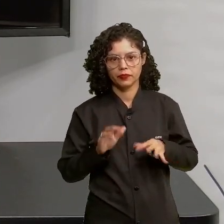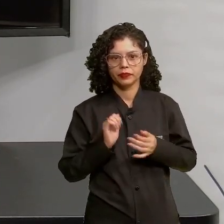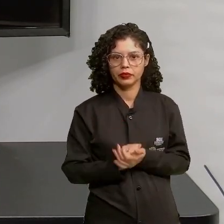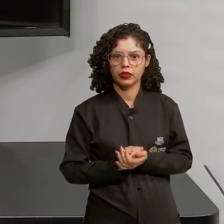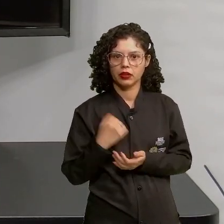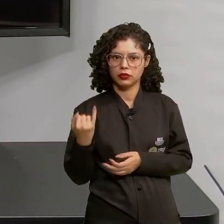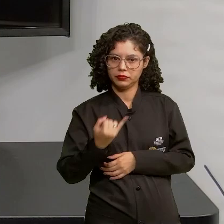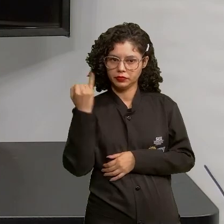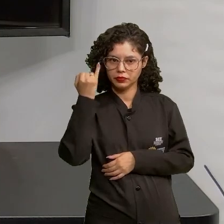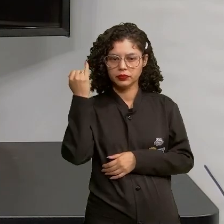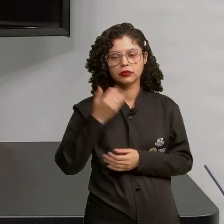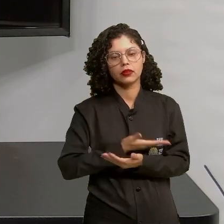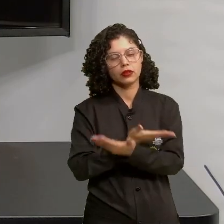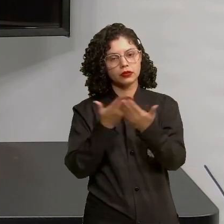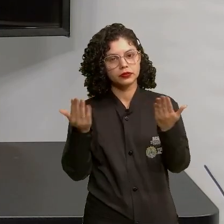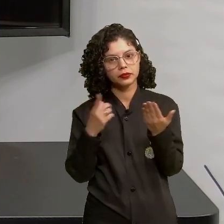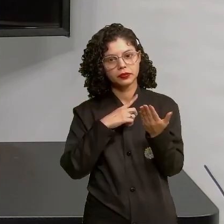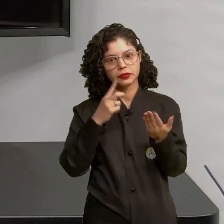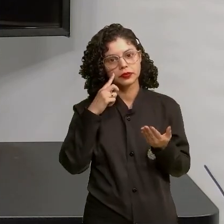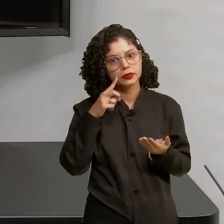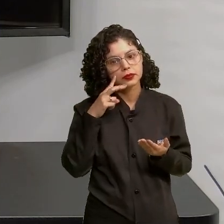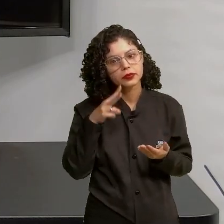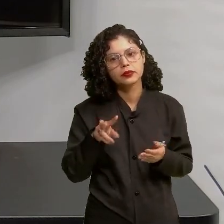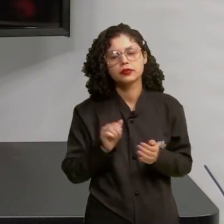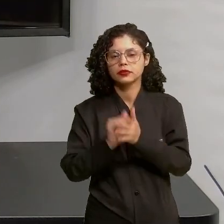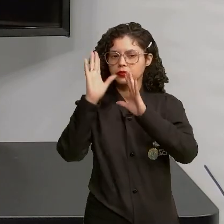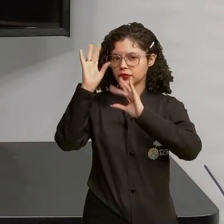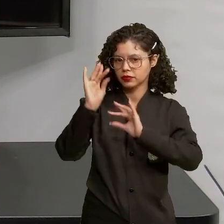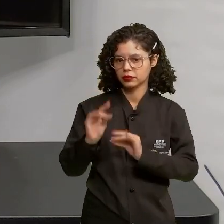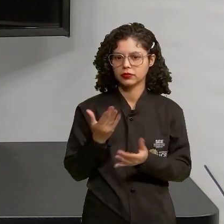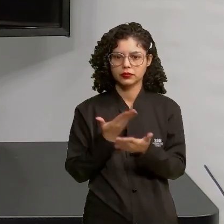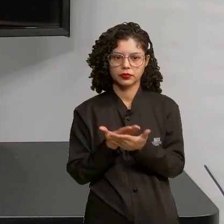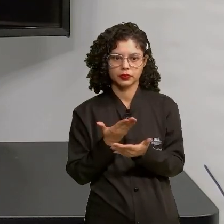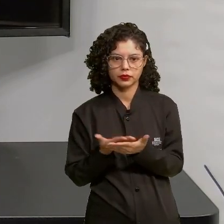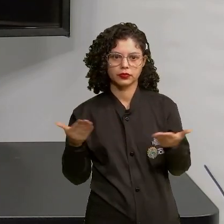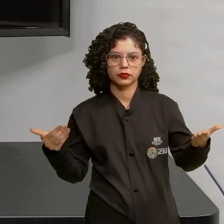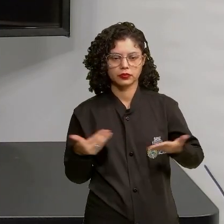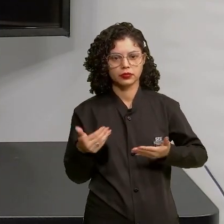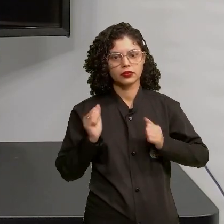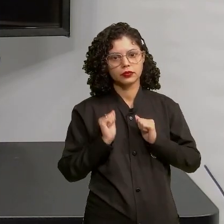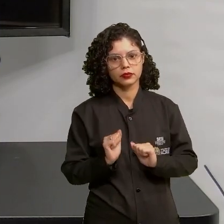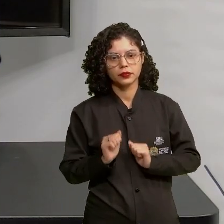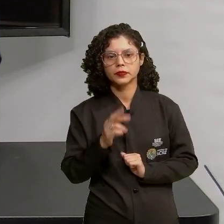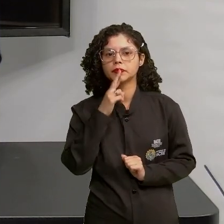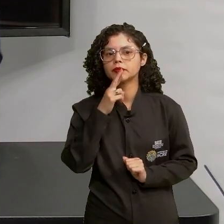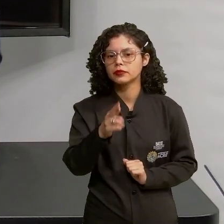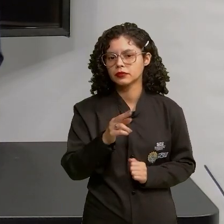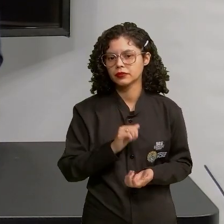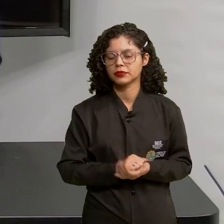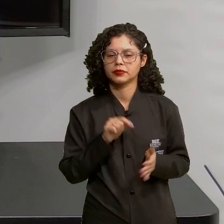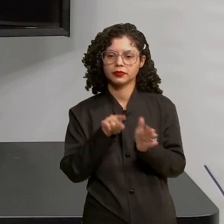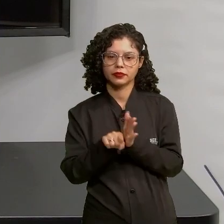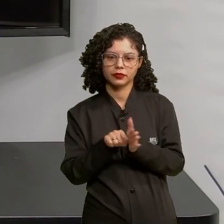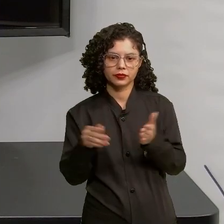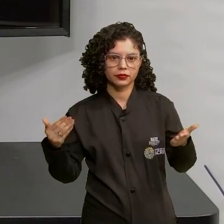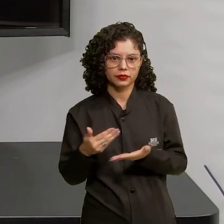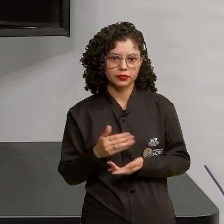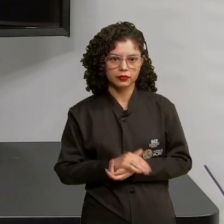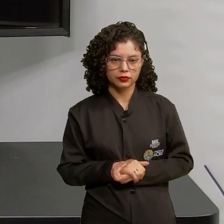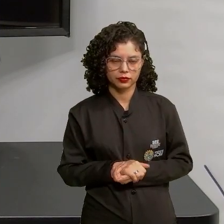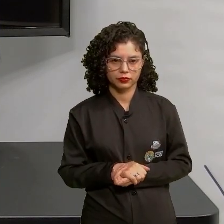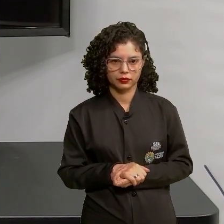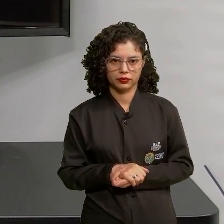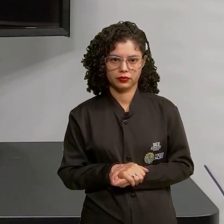é importante que você tenha observado os detalhes da nossa aula para que você possa responder as nossas questões agora.